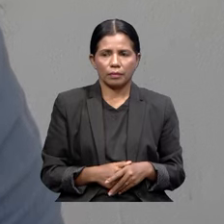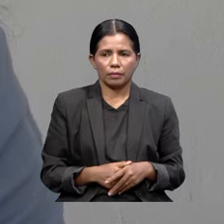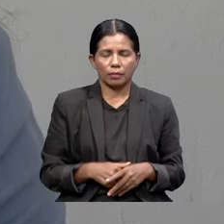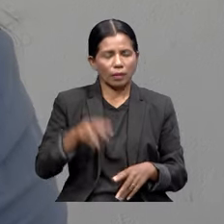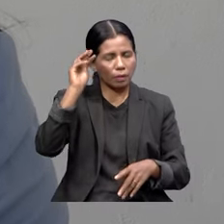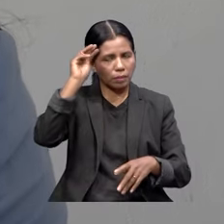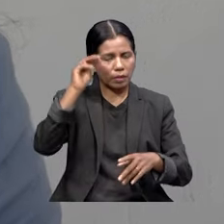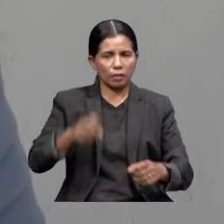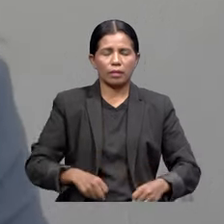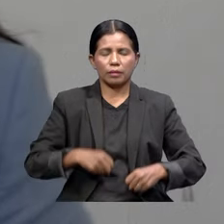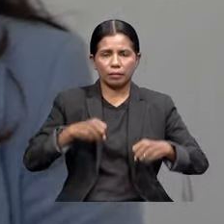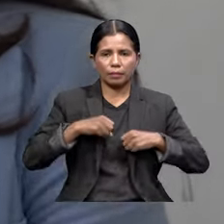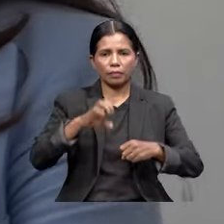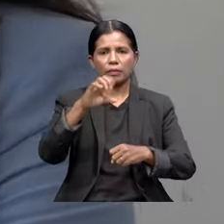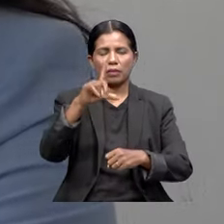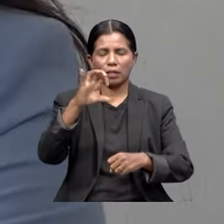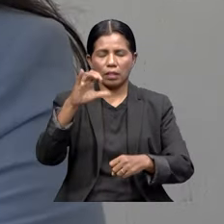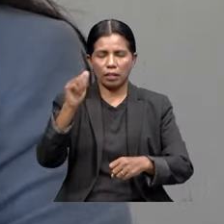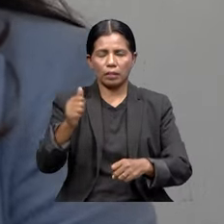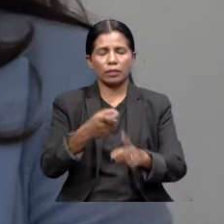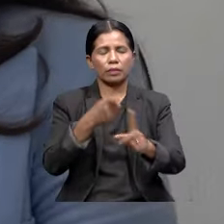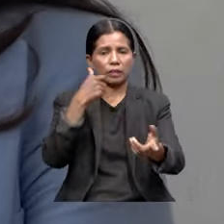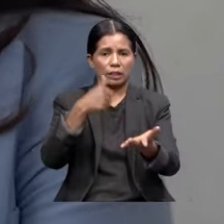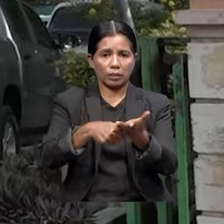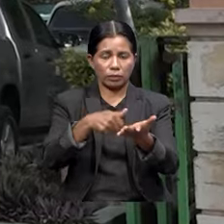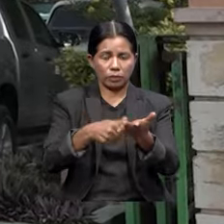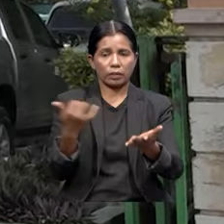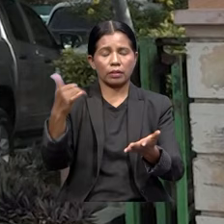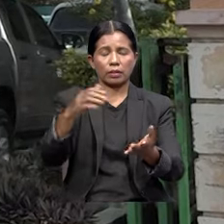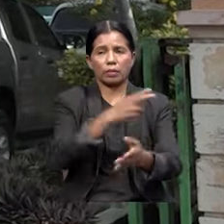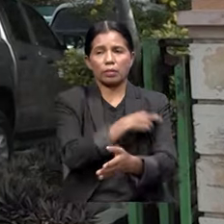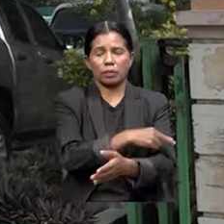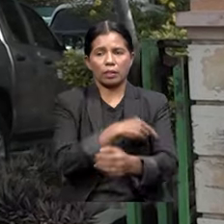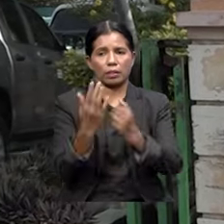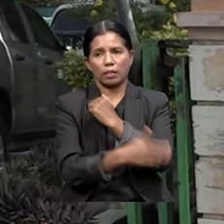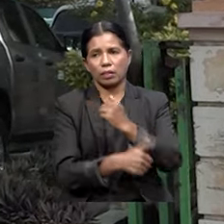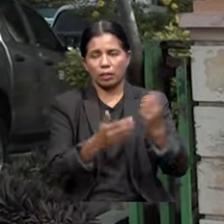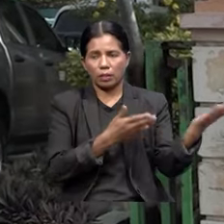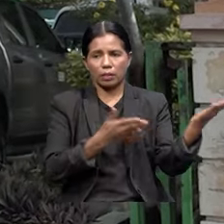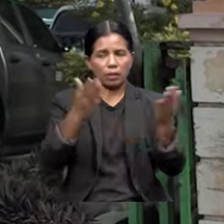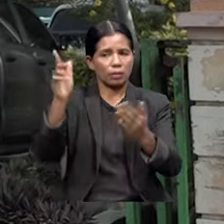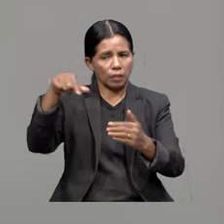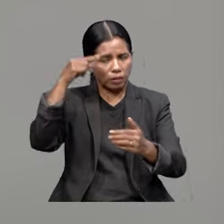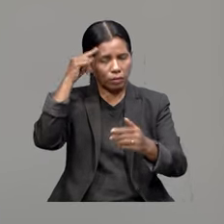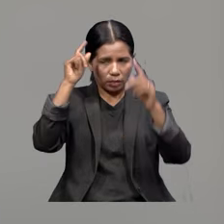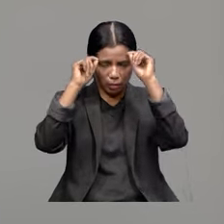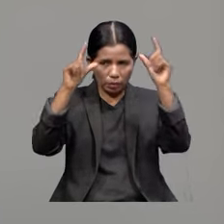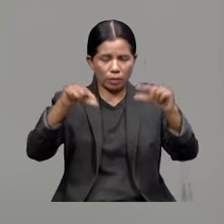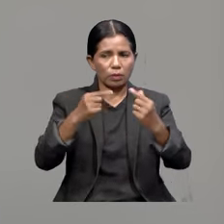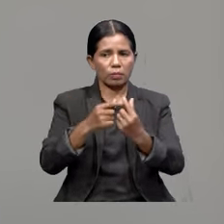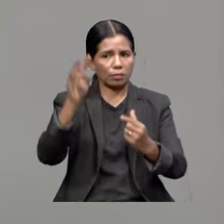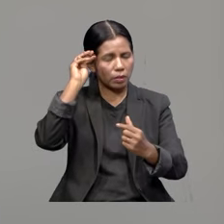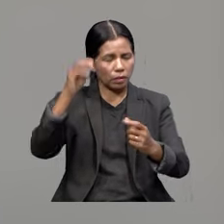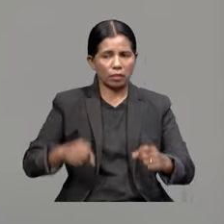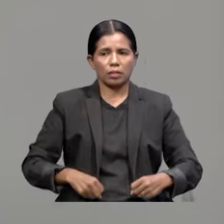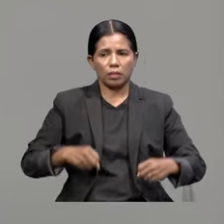Ministra Saúde ele do Zre Zemral Hateten, o si envoi sira nebe ma cuspitar rai liur haruka mai govaro Timor-Leste, equipa Ministério Saúde